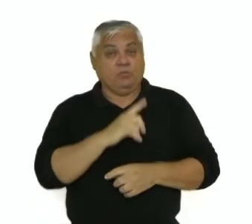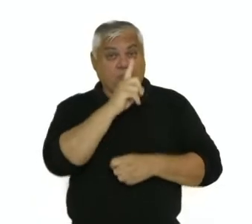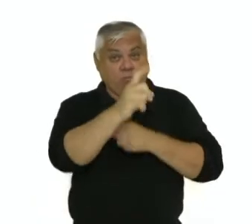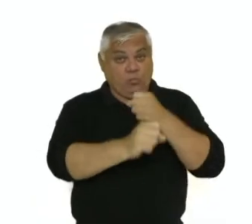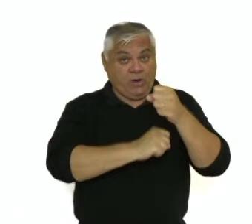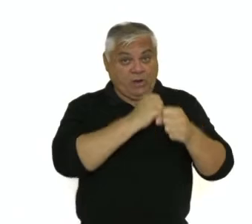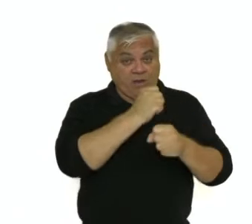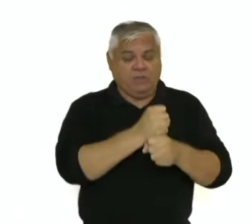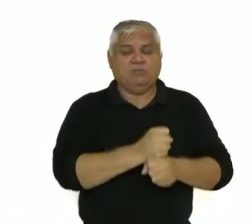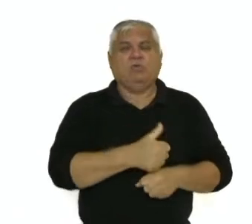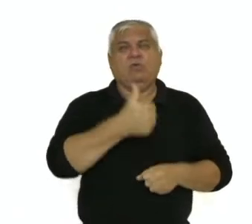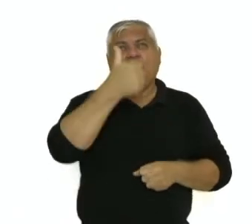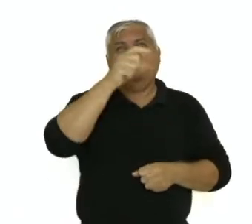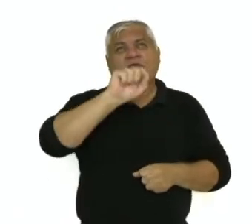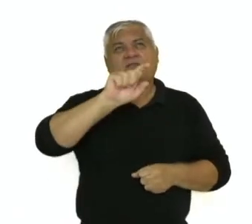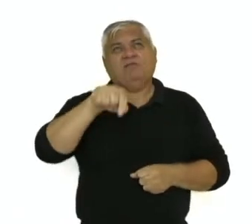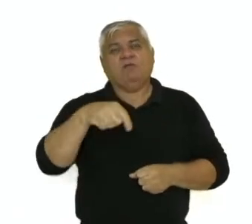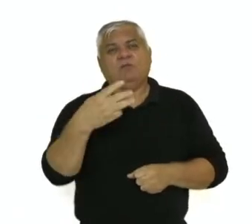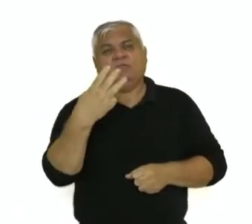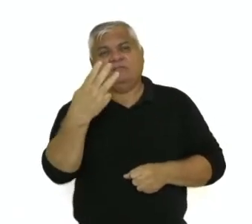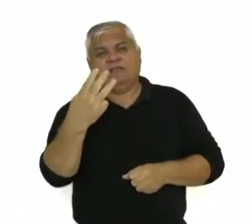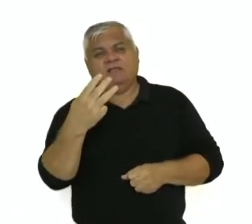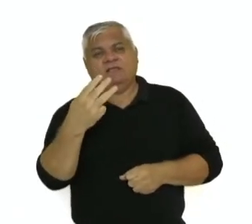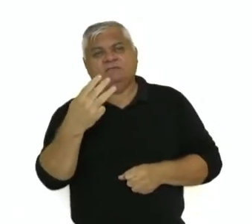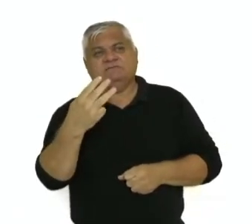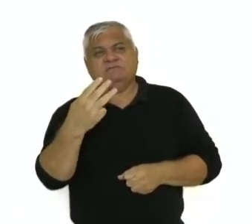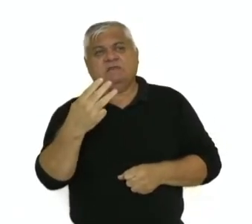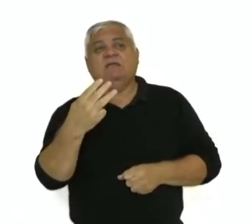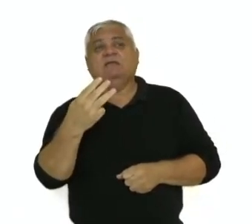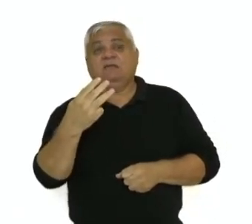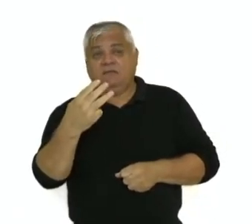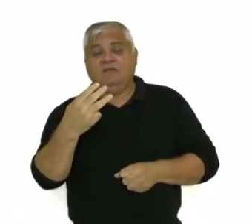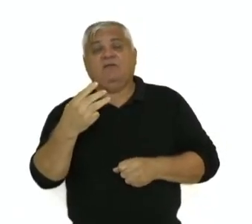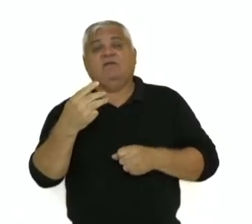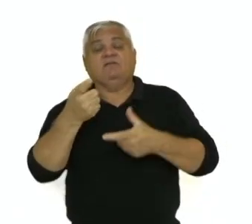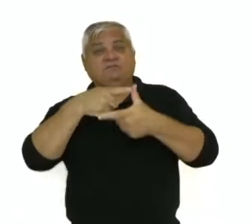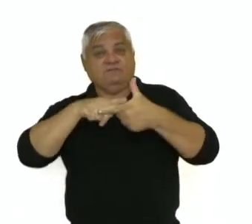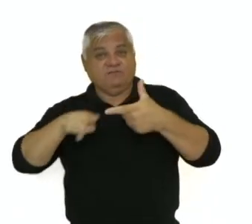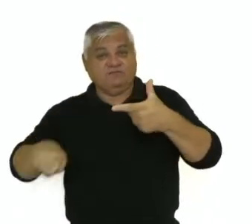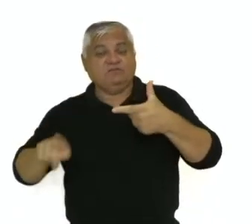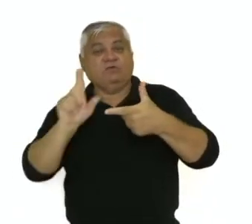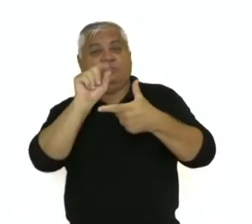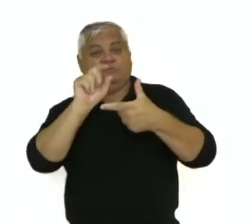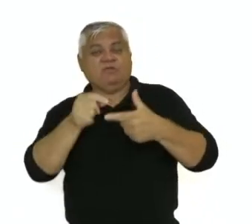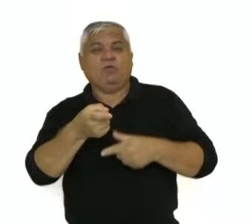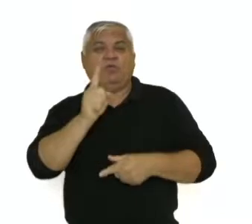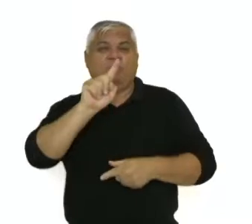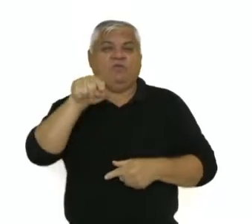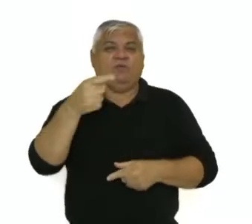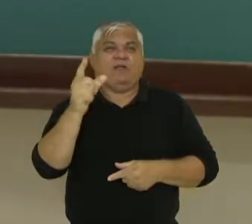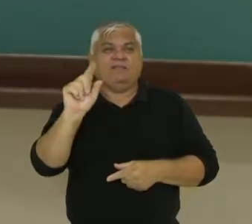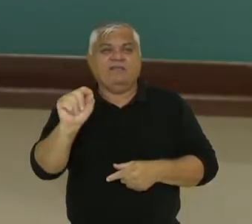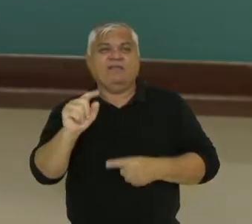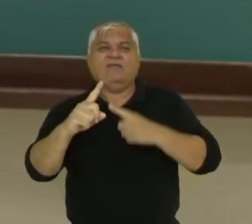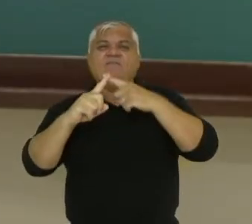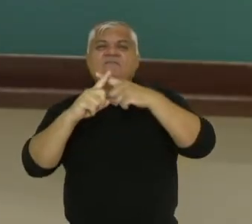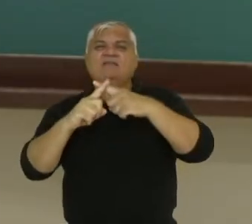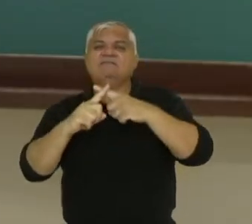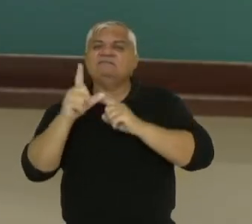de 10,43, o que eu vou colocar? 110 dividido por 100 dá 1,10,